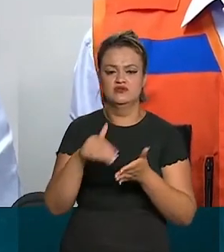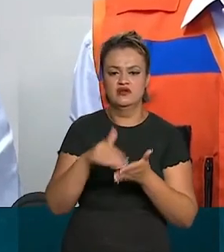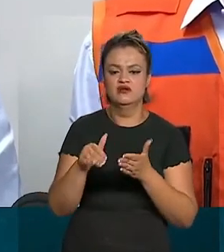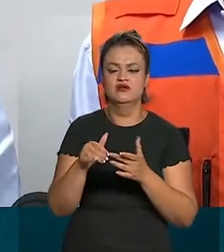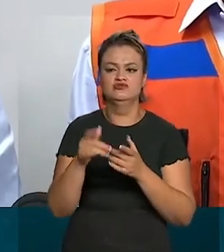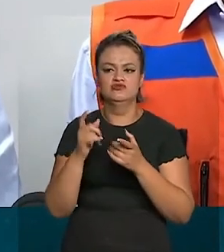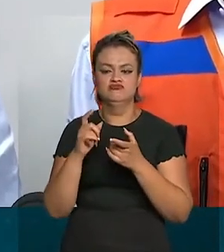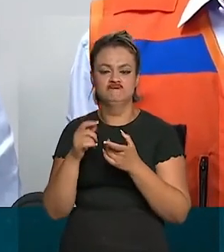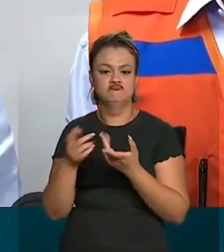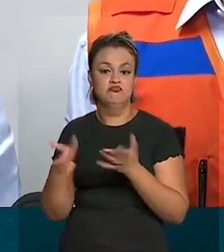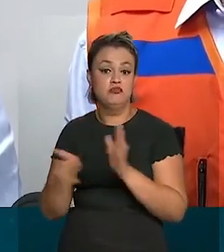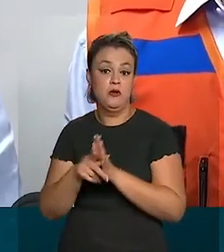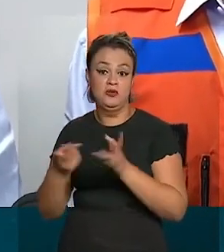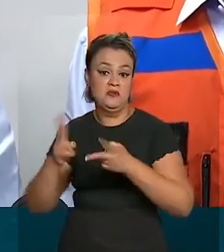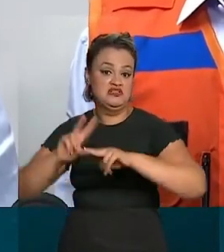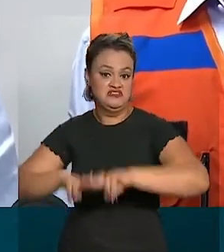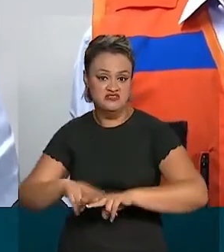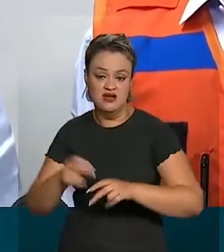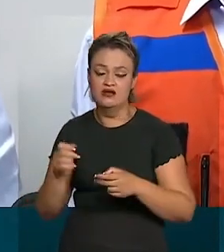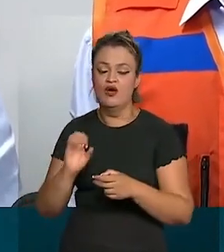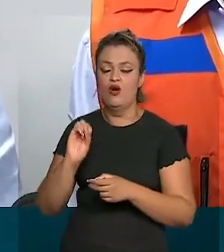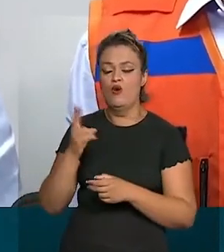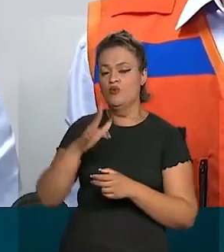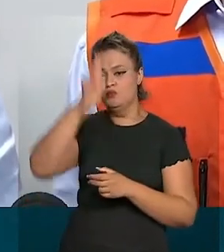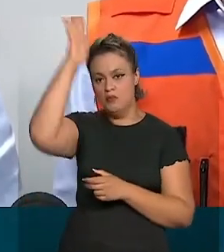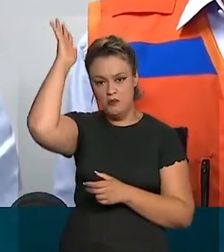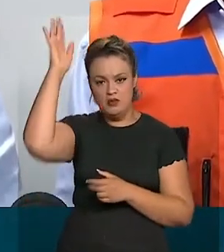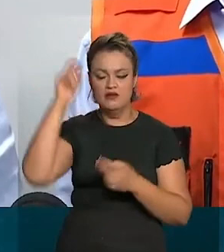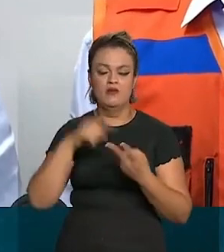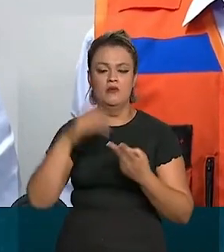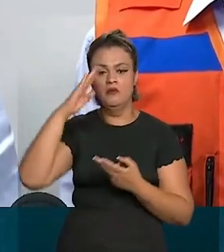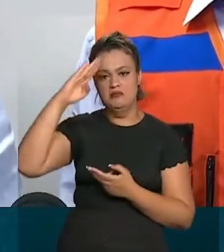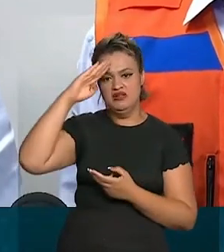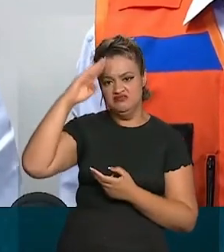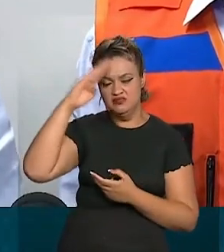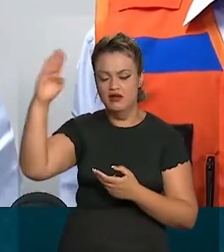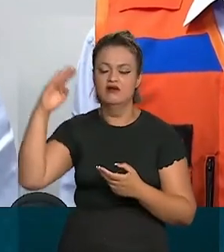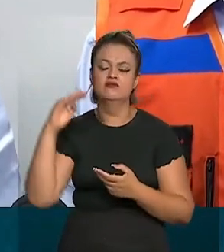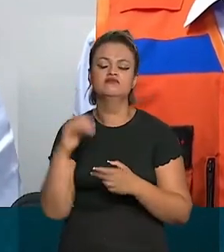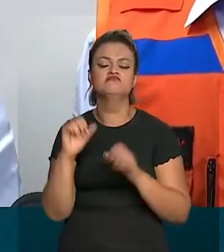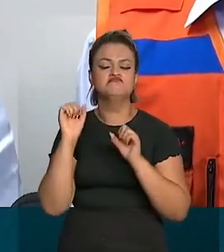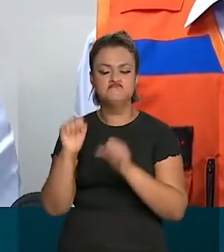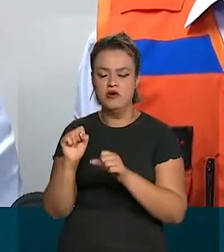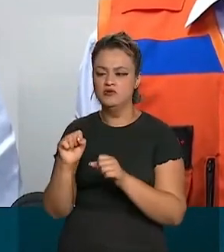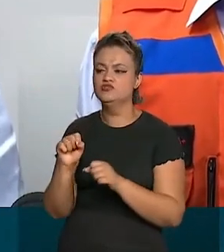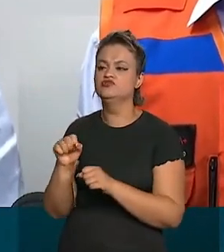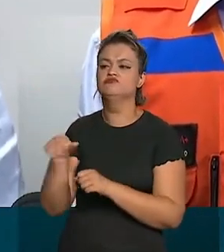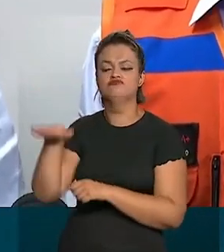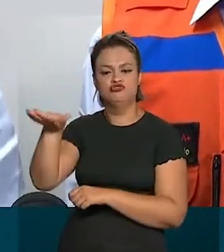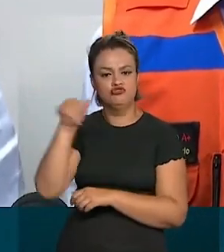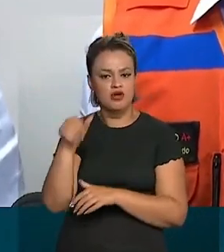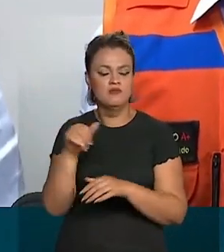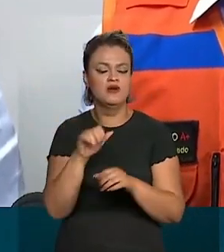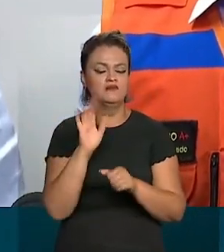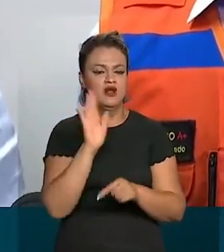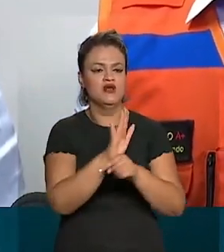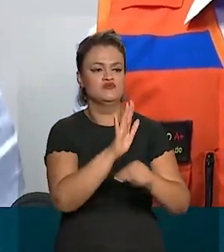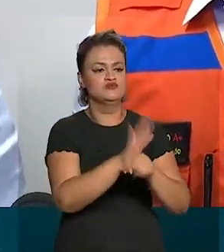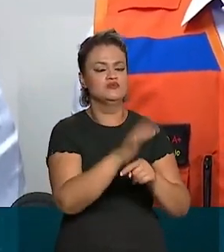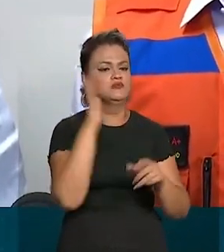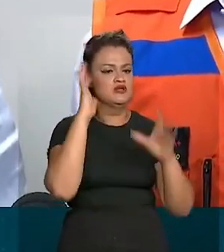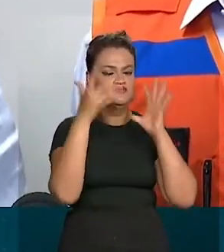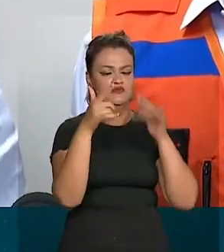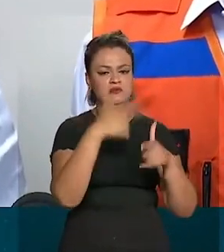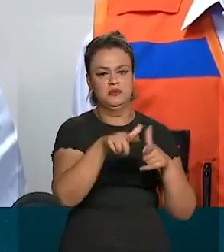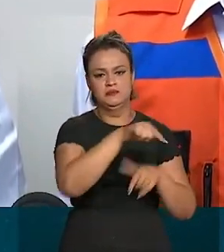Penitenciária do Distrito Federal e do Corpo de Bombeiros Militar do Distrito Federal, para emprego nas ações de segurança pública determinada